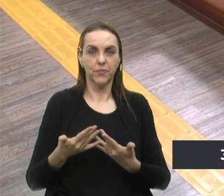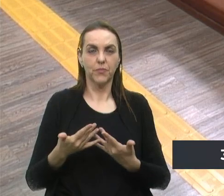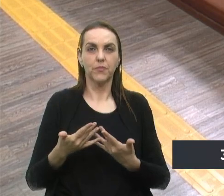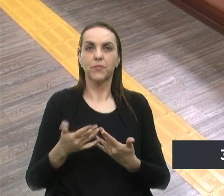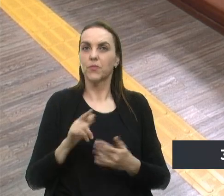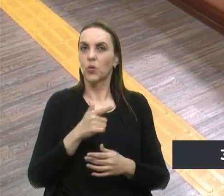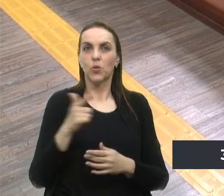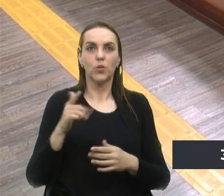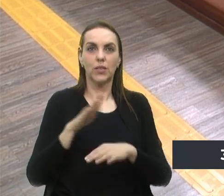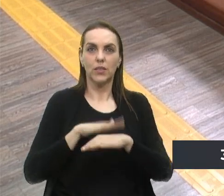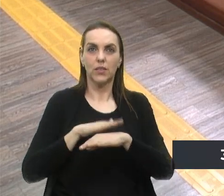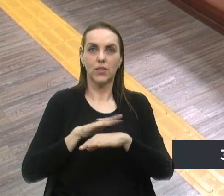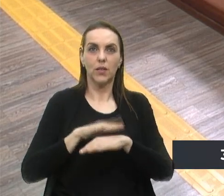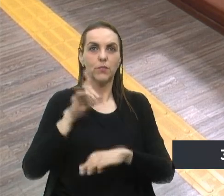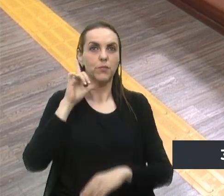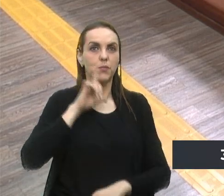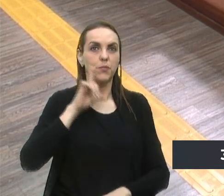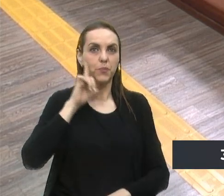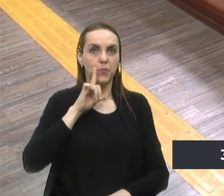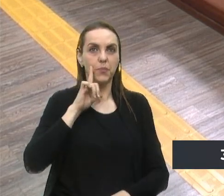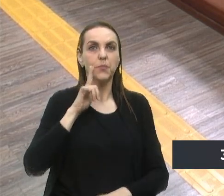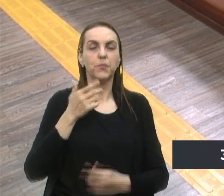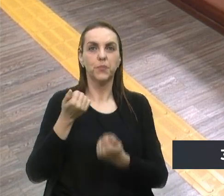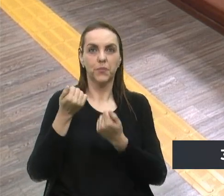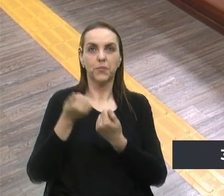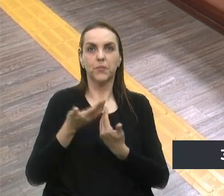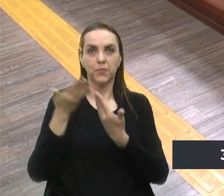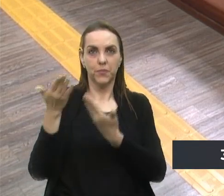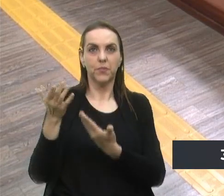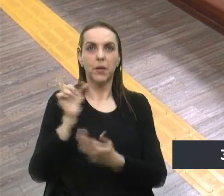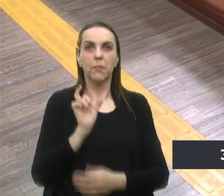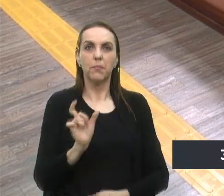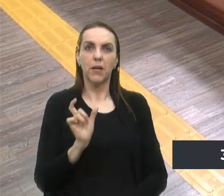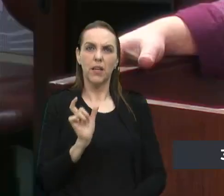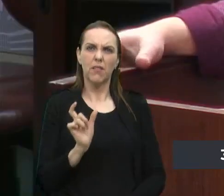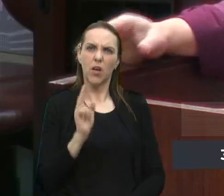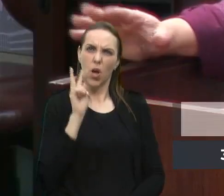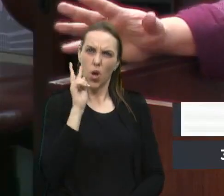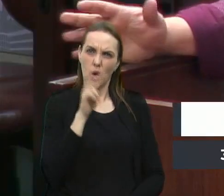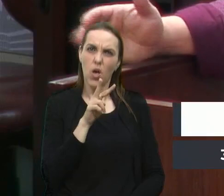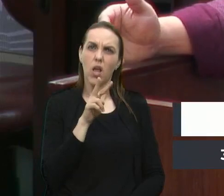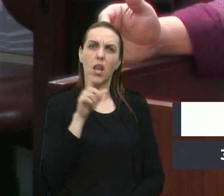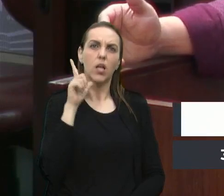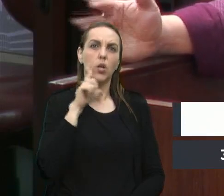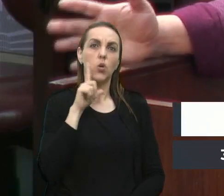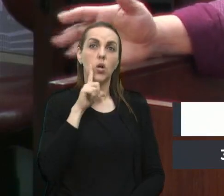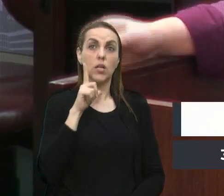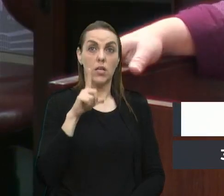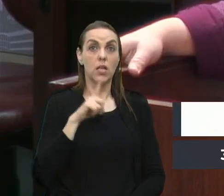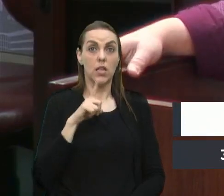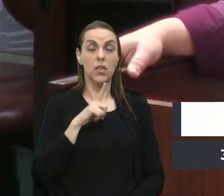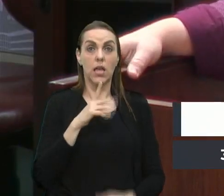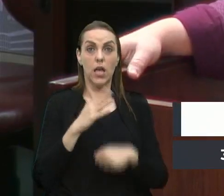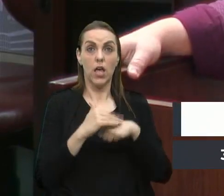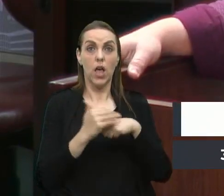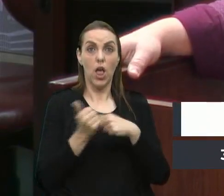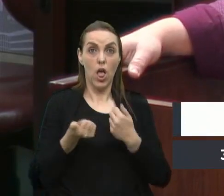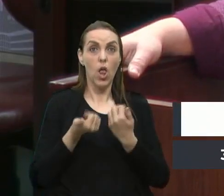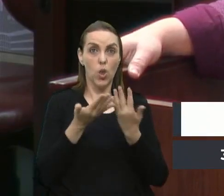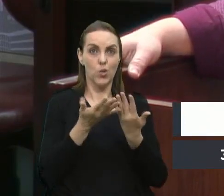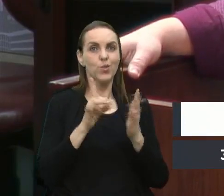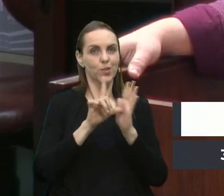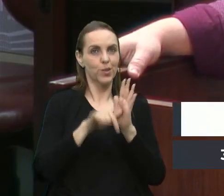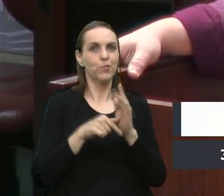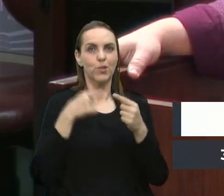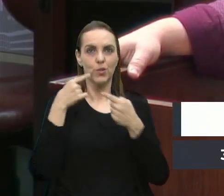passar a palavra. Olha, vereador Lucas, tem uma coisa que eu tenho que te elogiar, depois eu te critico, mas te elogiar é